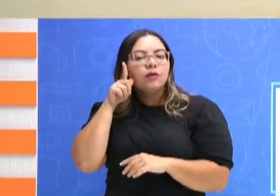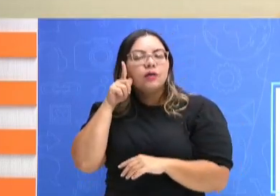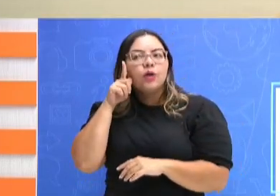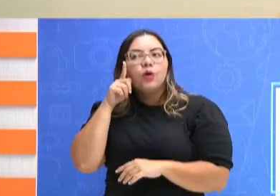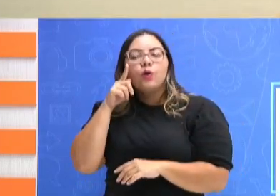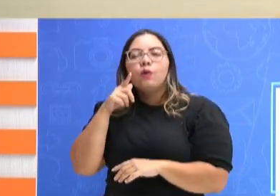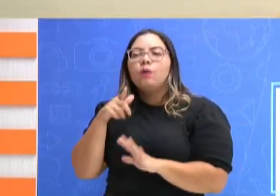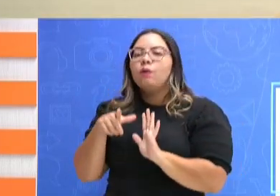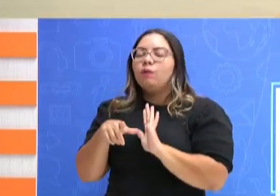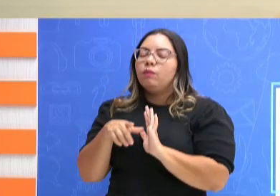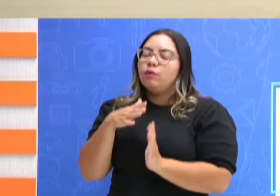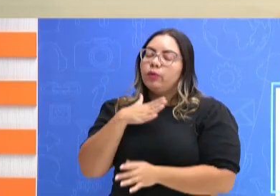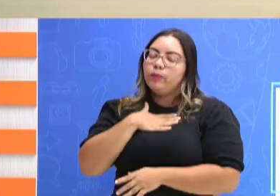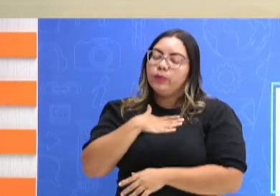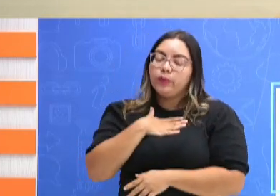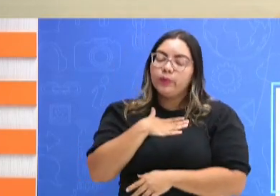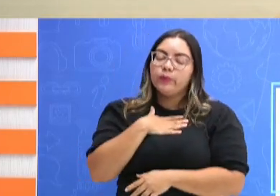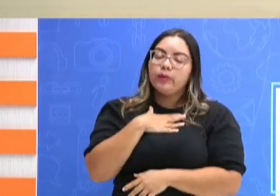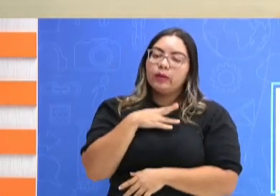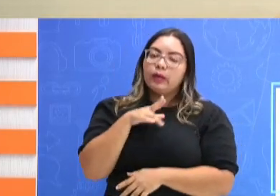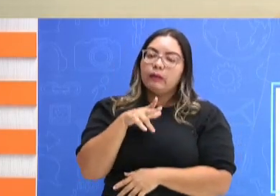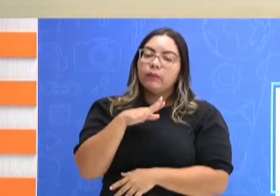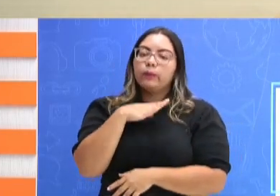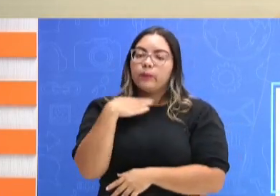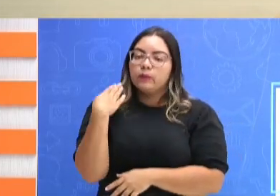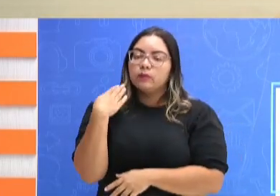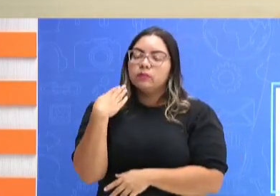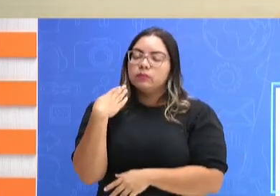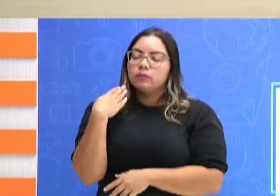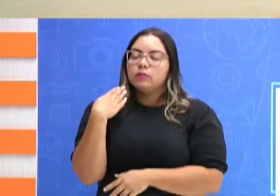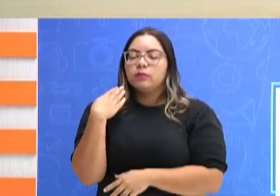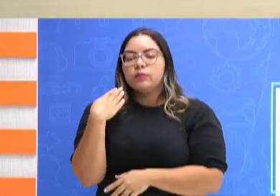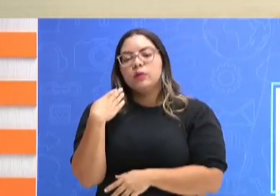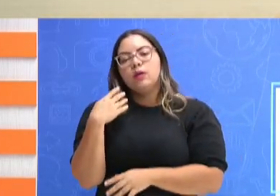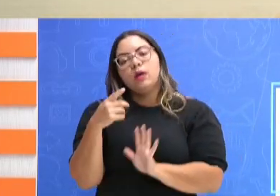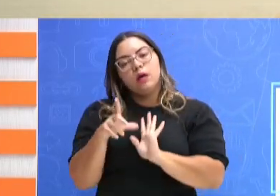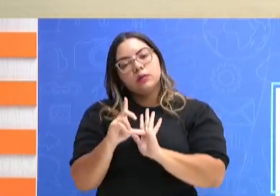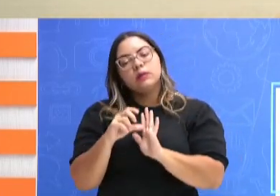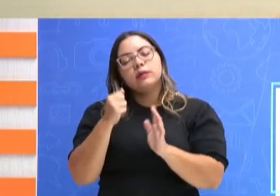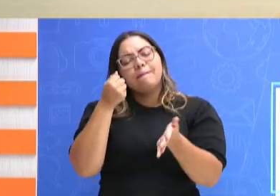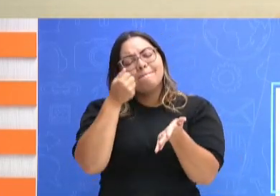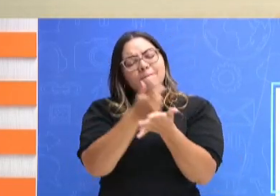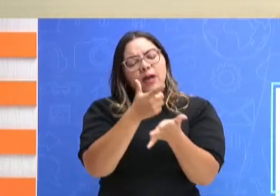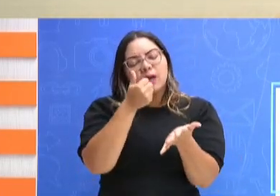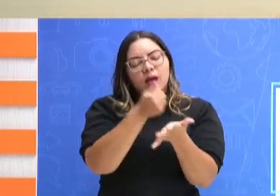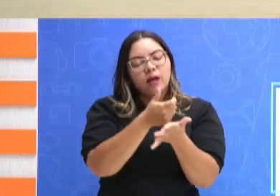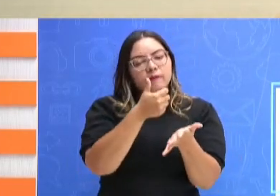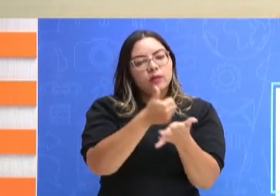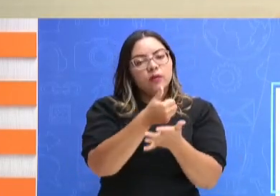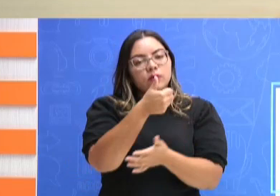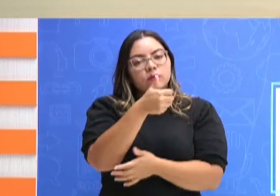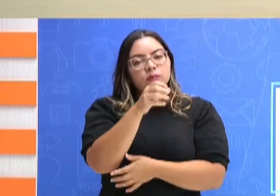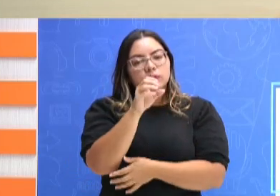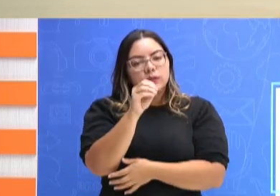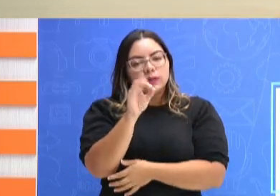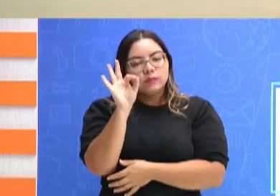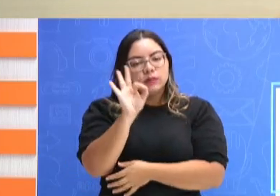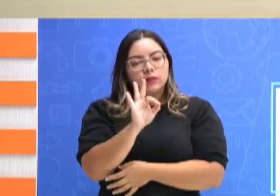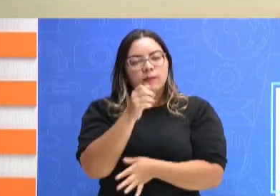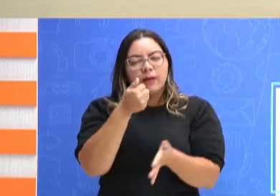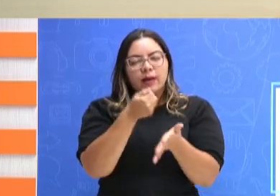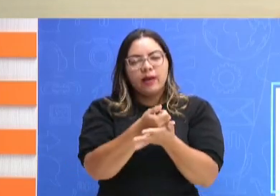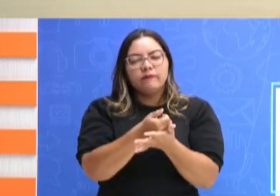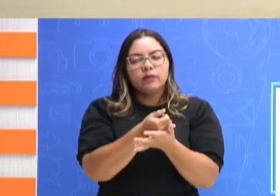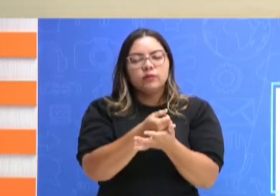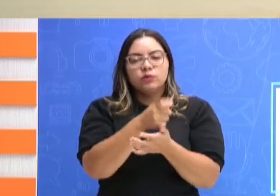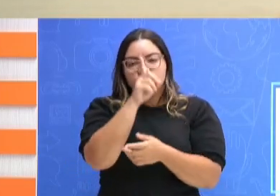pedi meu irmão sempre pagou, o 13º no dia 10 de junho. E eu pedi a ele, meu irmão, não